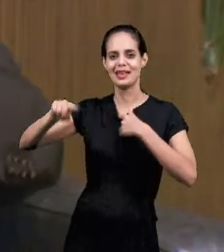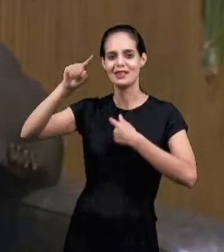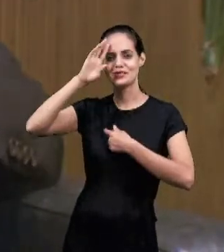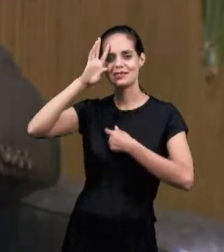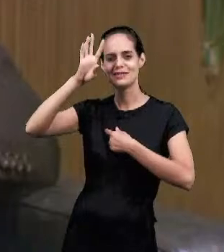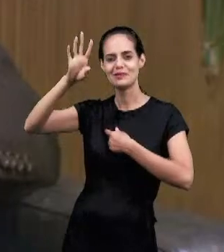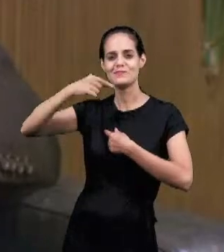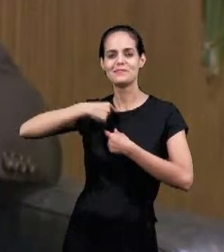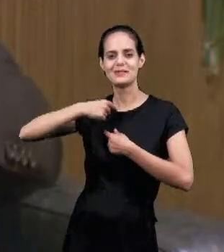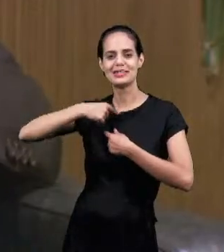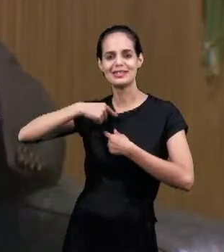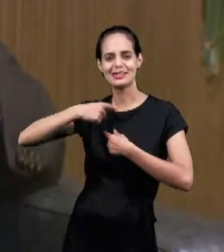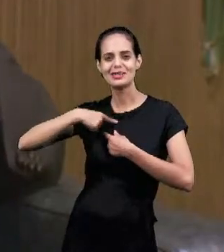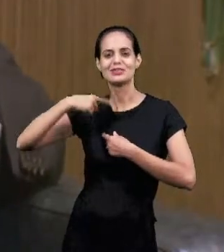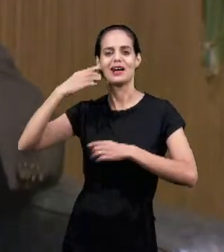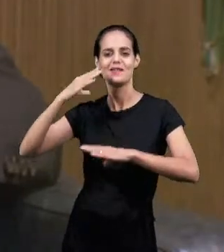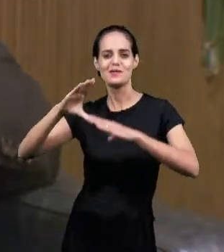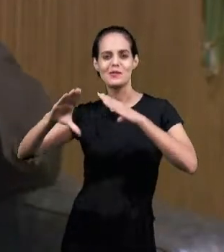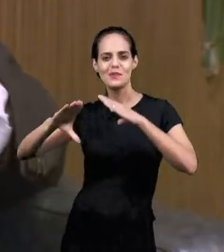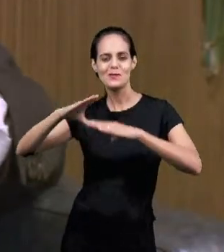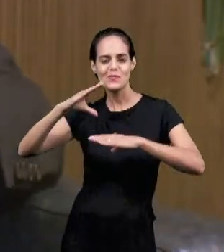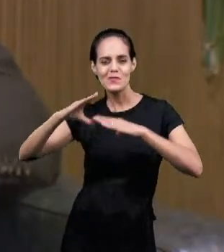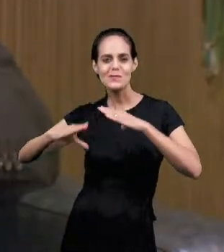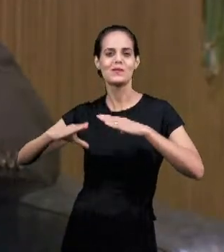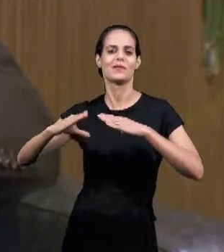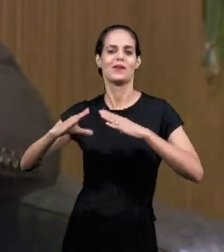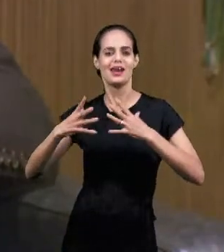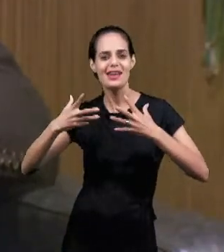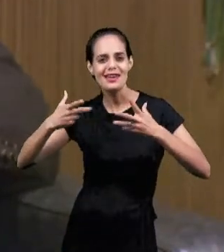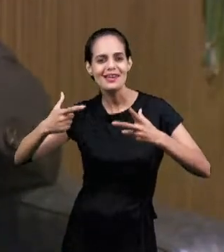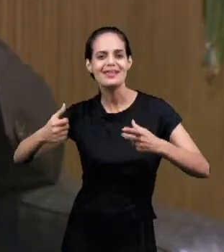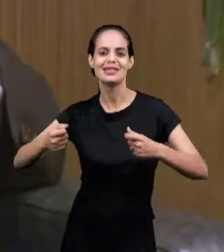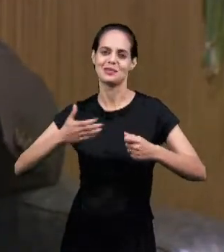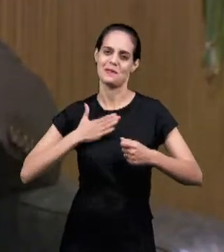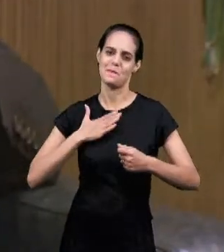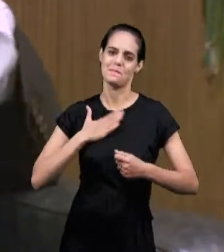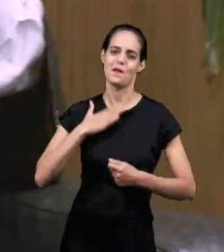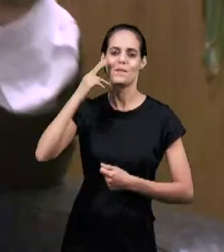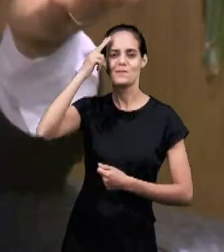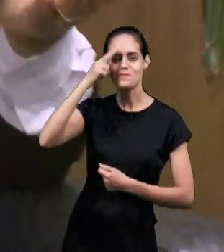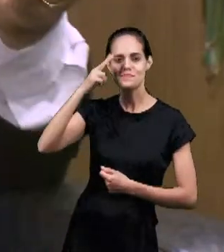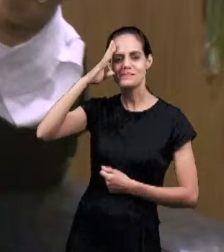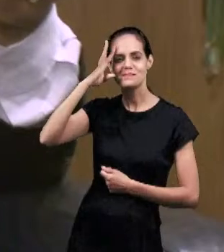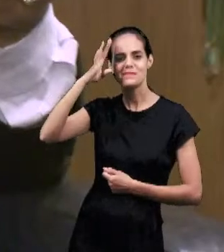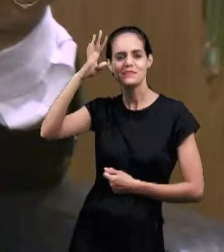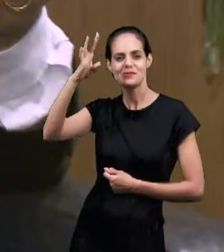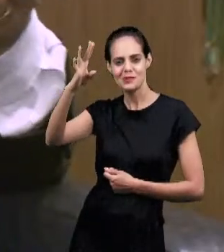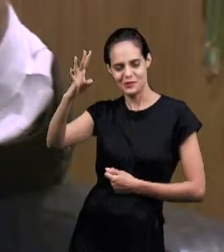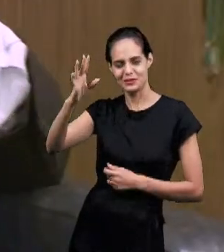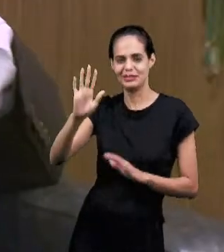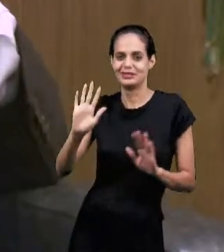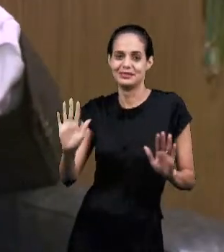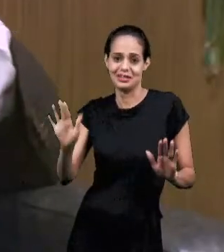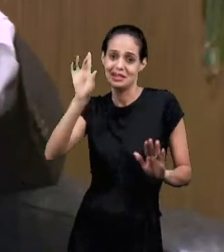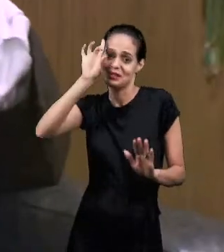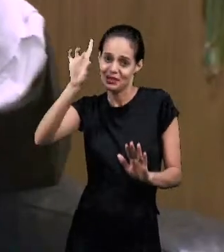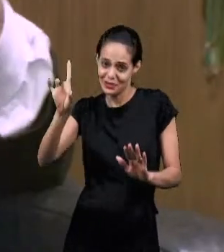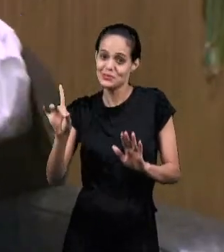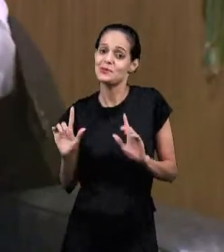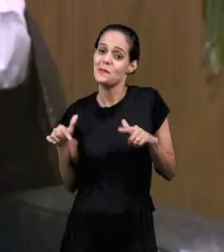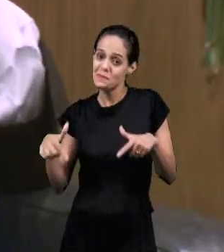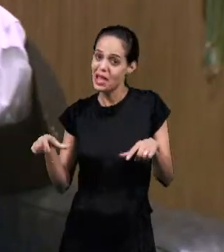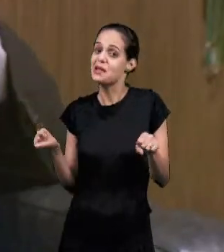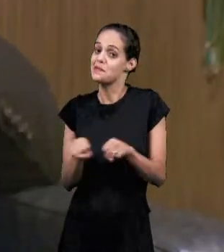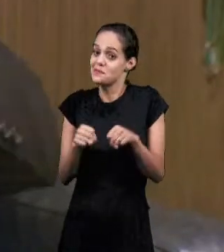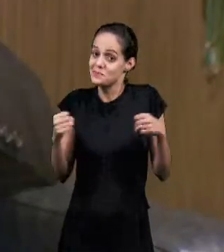compor um hino com a melodia bonita, é meu sonho, né? Mas eu sei que isso aí não. Como você disse, né? Eu prefiro João Deus Batista opera no cantando. impossível, né? É, mas aqui